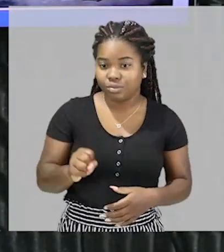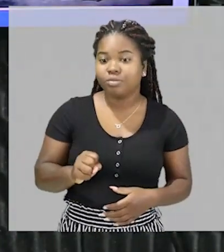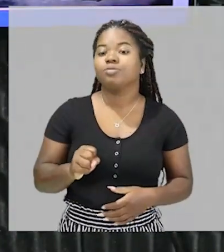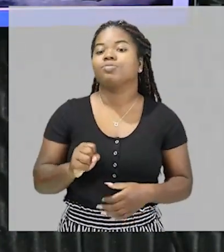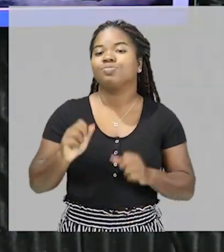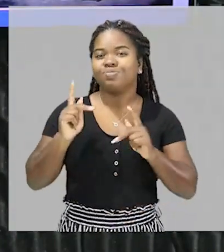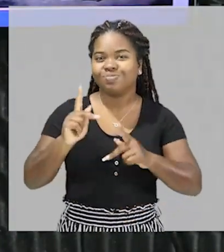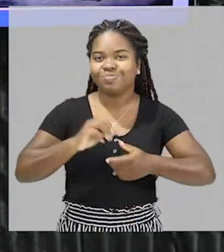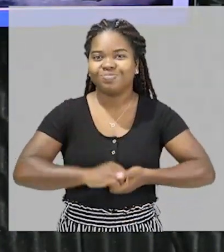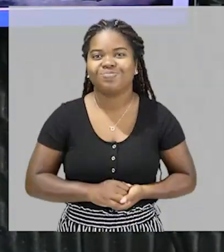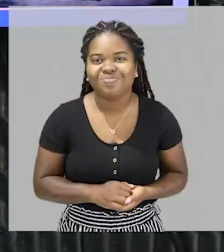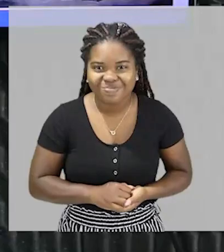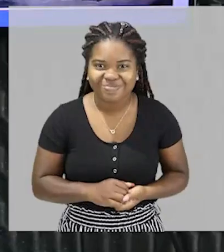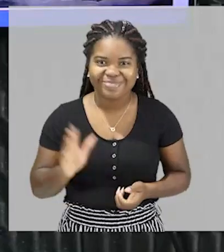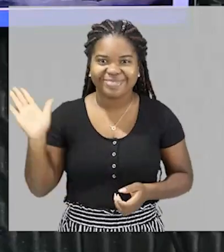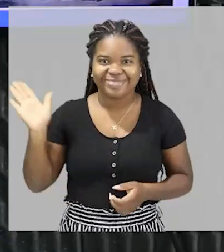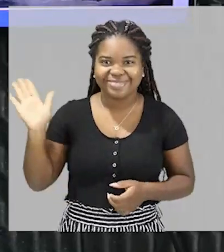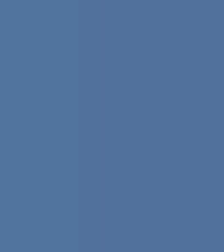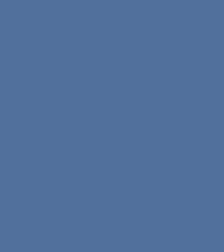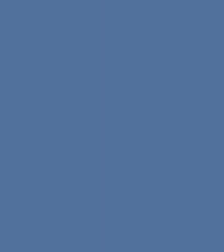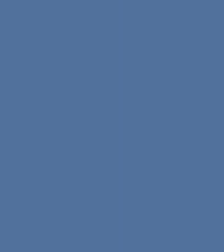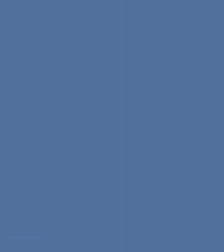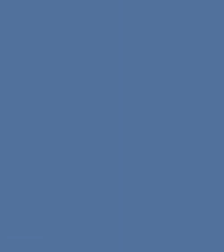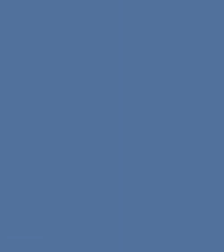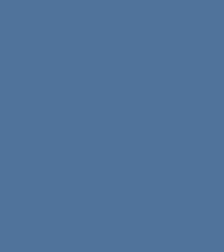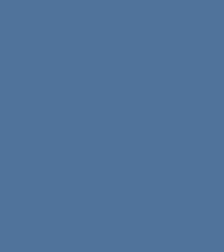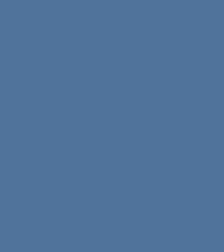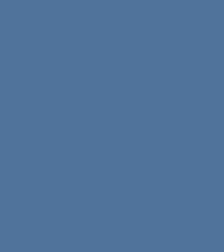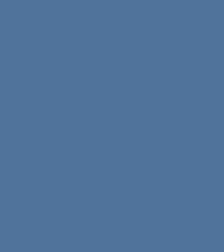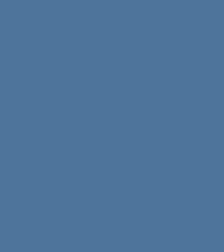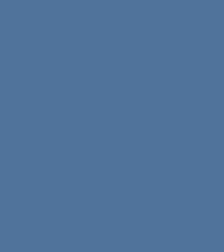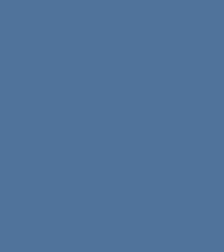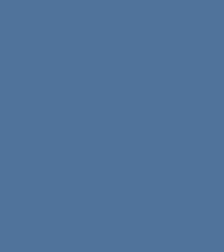leitura visual. Professor de arte, fui.